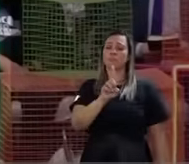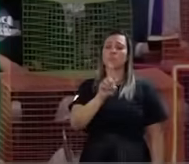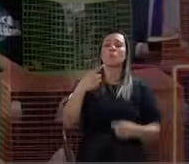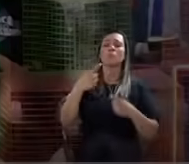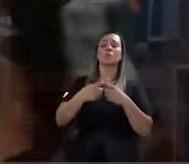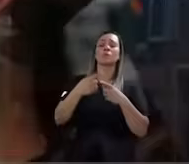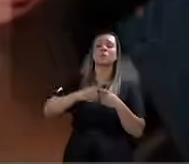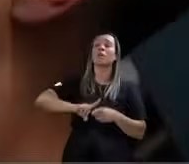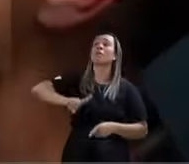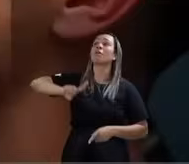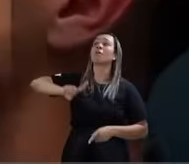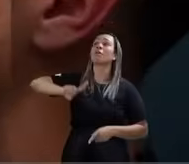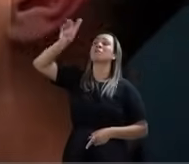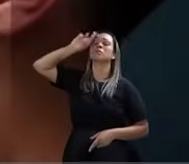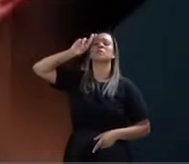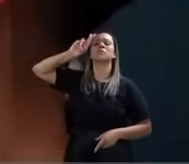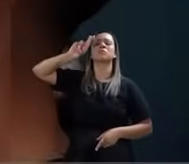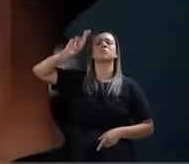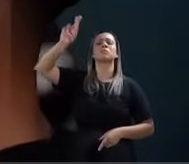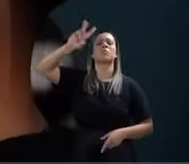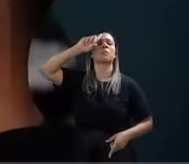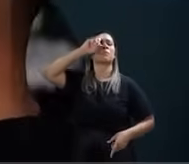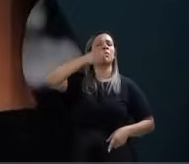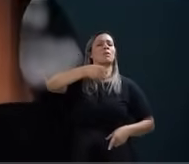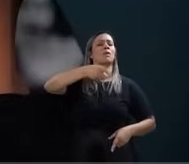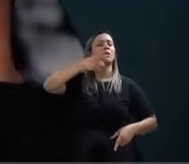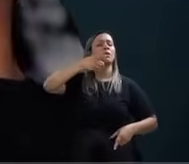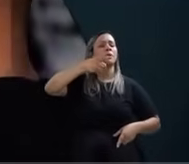naufragar, que leva o Senhor,